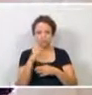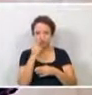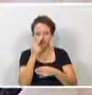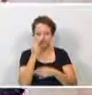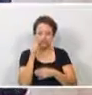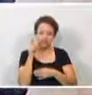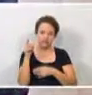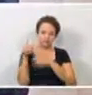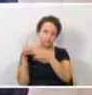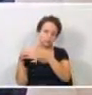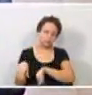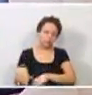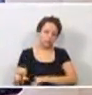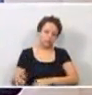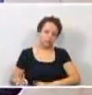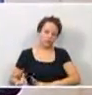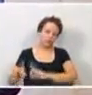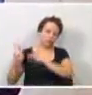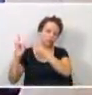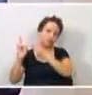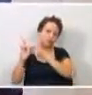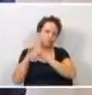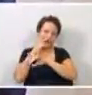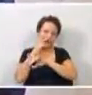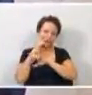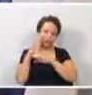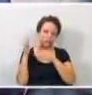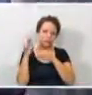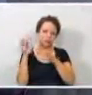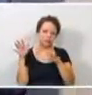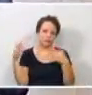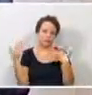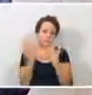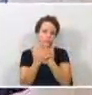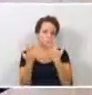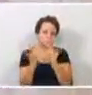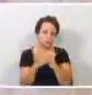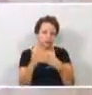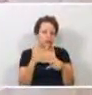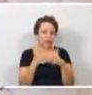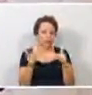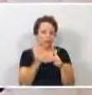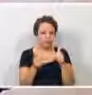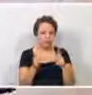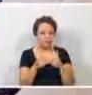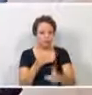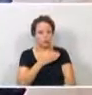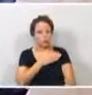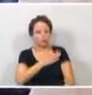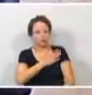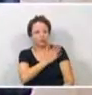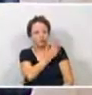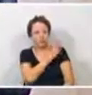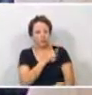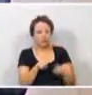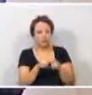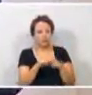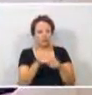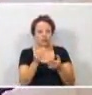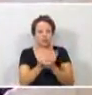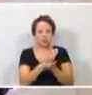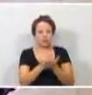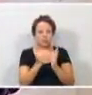suposto dano ao patrimônio, jogando uma cortina de fumaça sobre o racismo e o classismo que motiva a perseguição